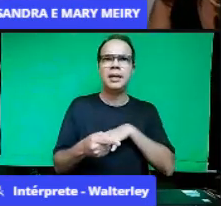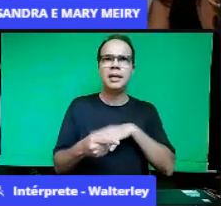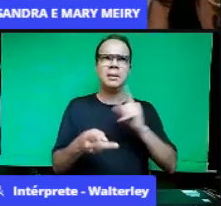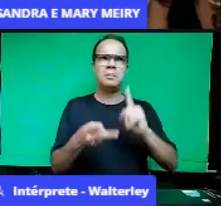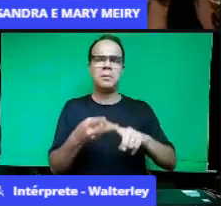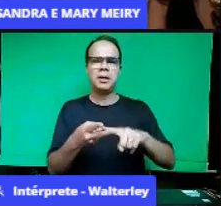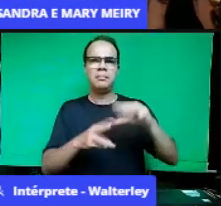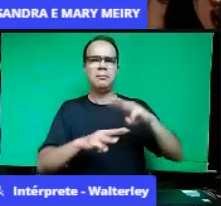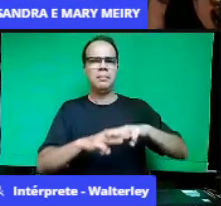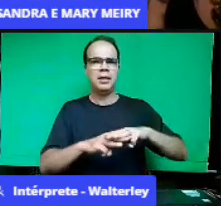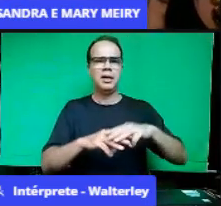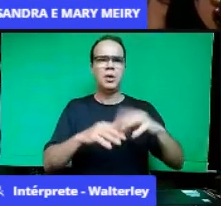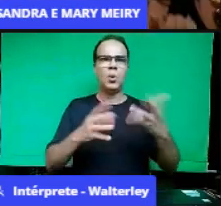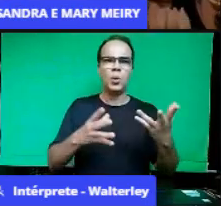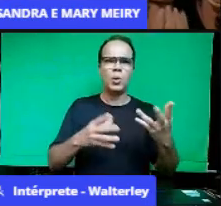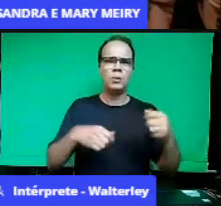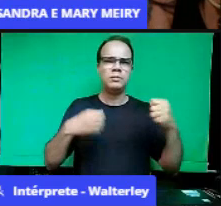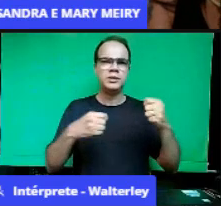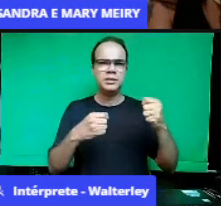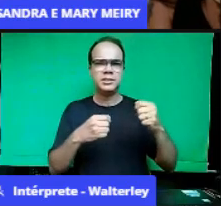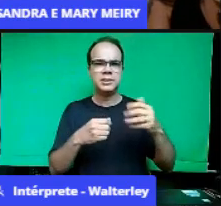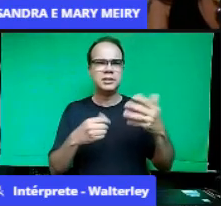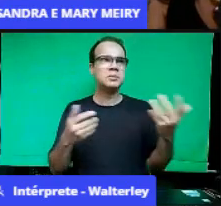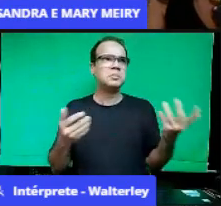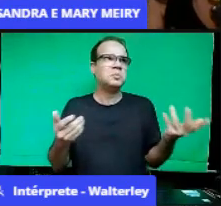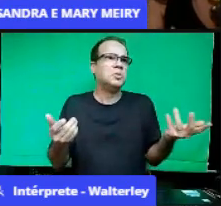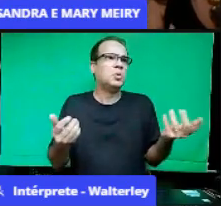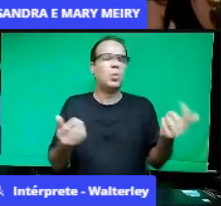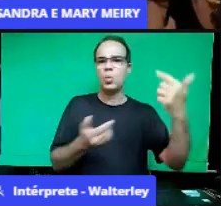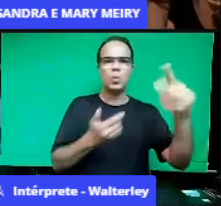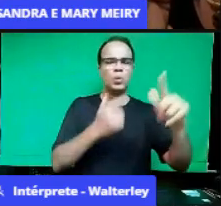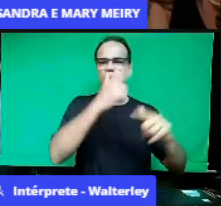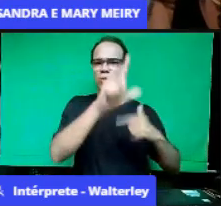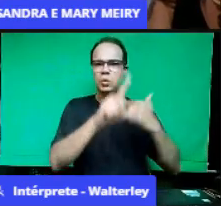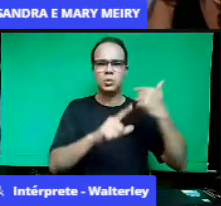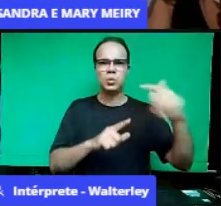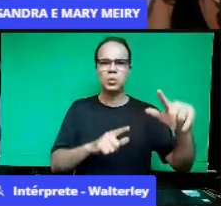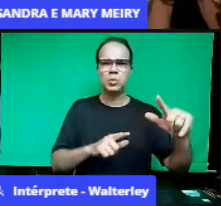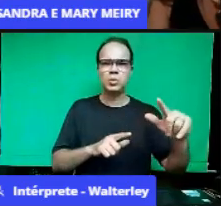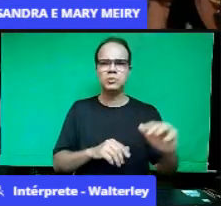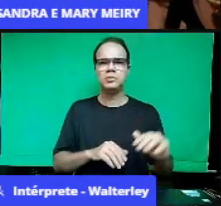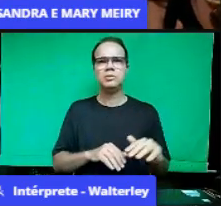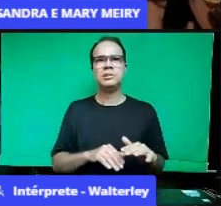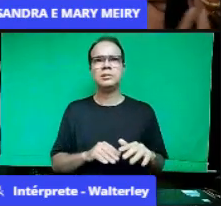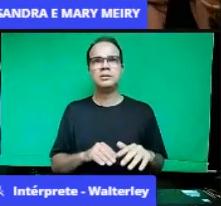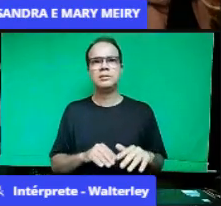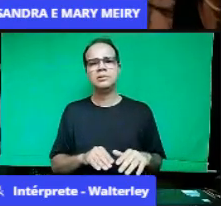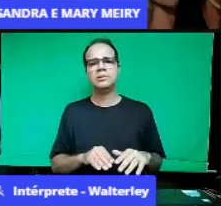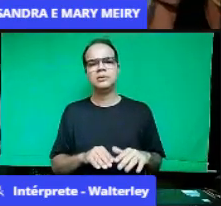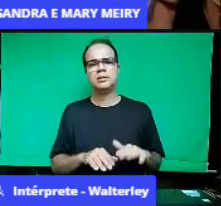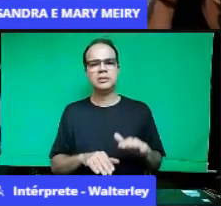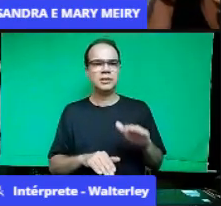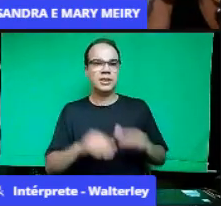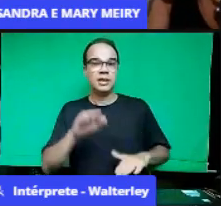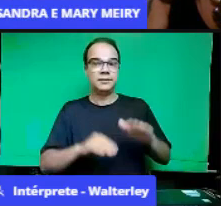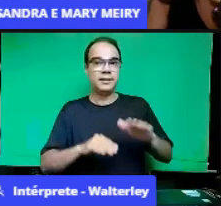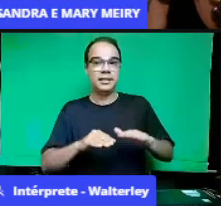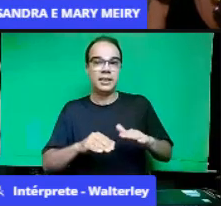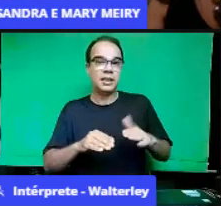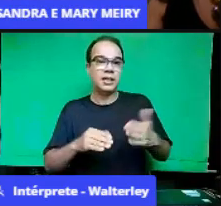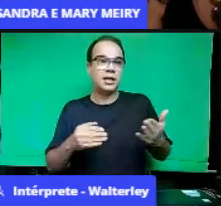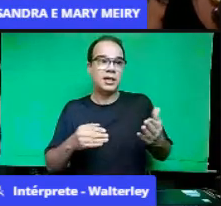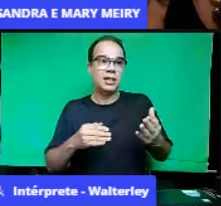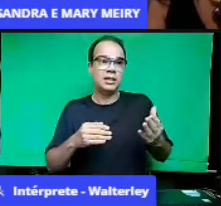ser desenvolvida? É uma questão um pouco mais motora que precisa